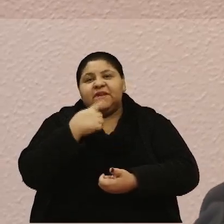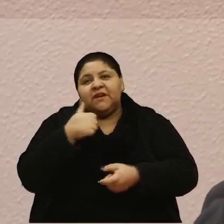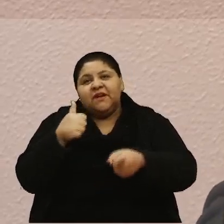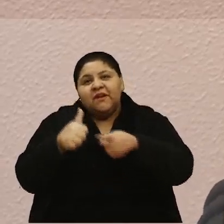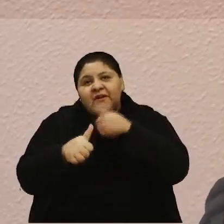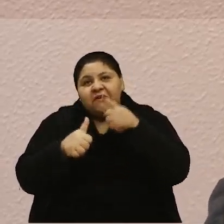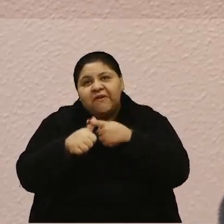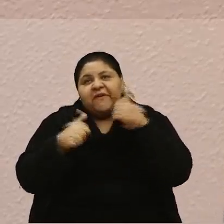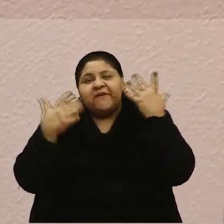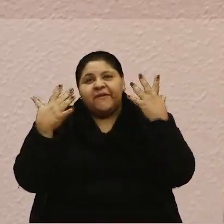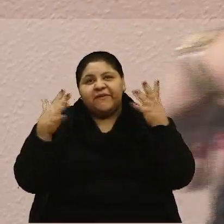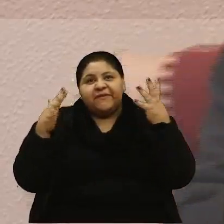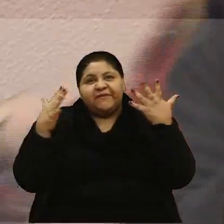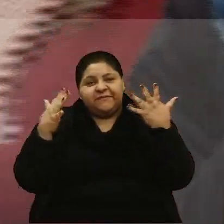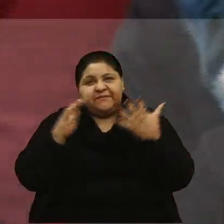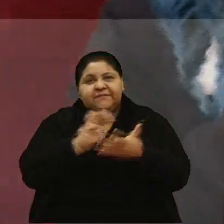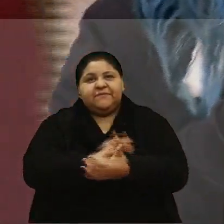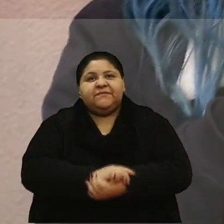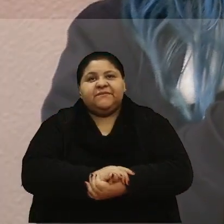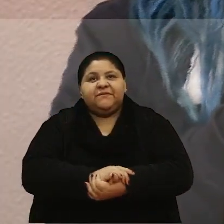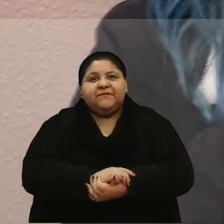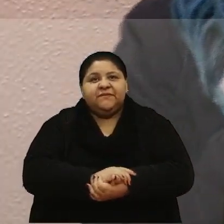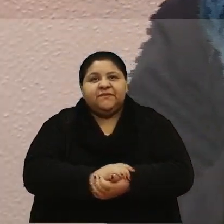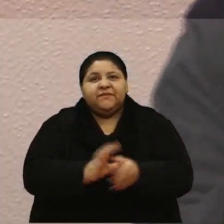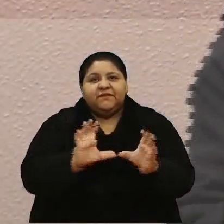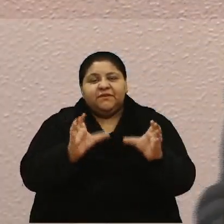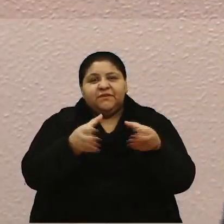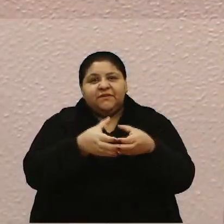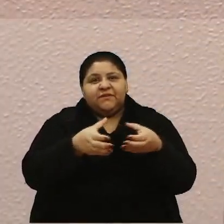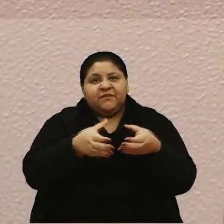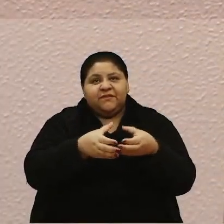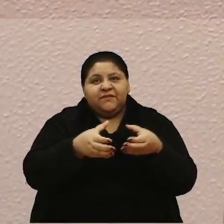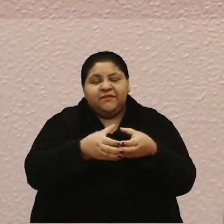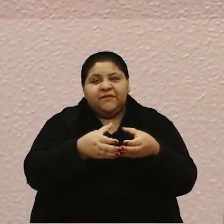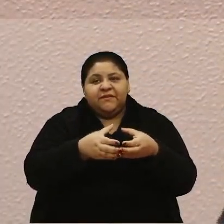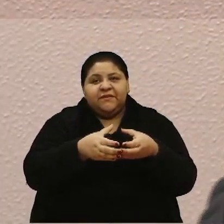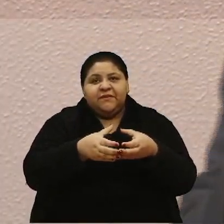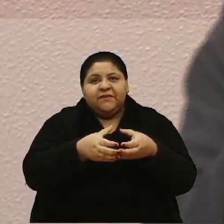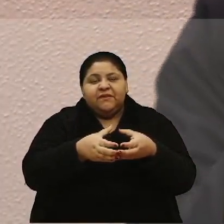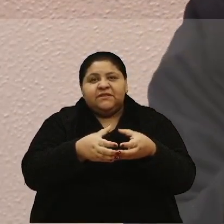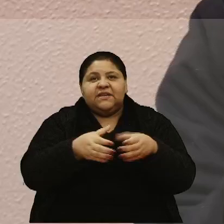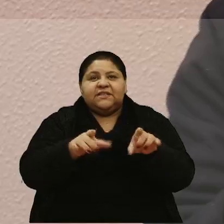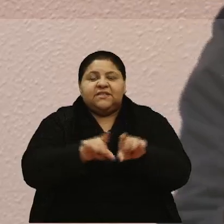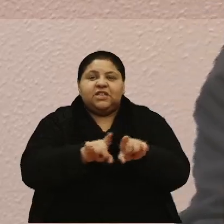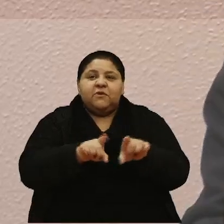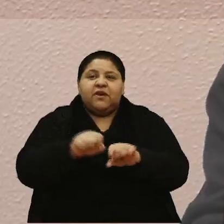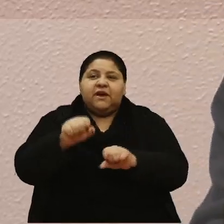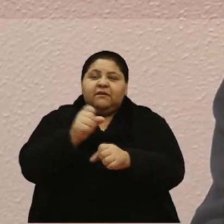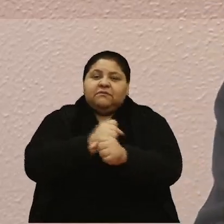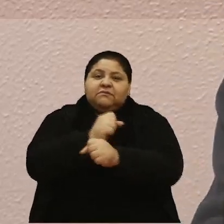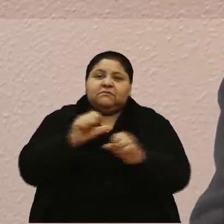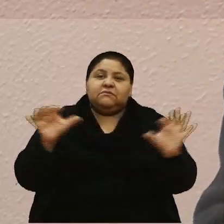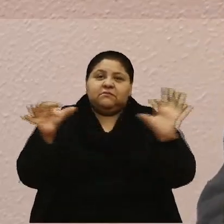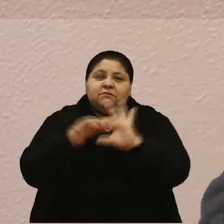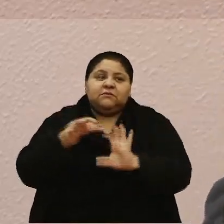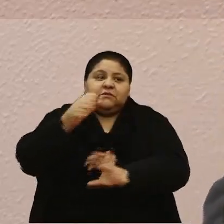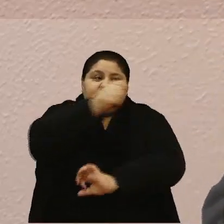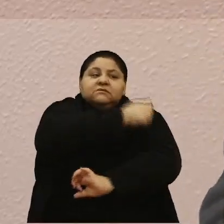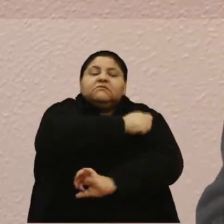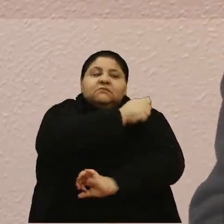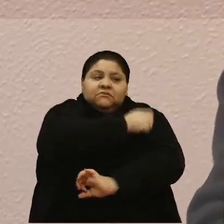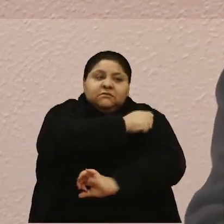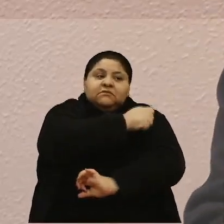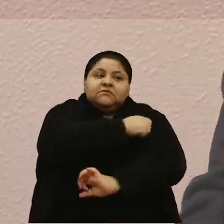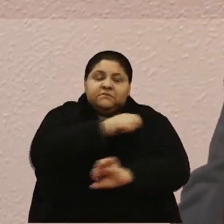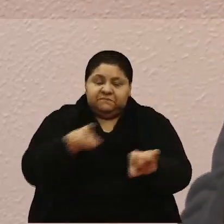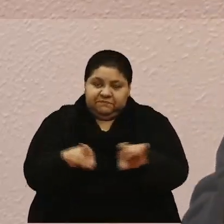fazer um voto de congratulação ao Congresso, 60º Congresso da União Nacional dos Estudantes, que aconteceu semana passada, até esse